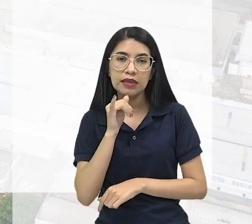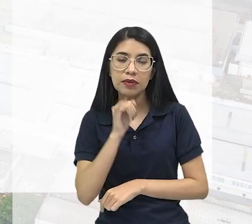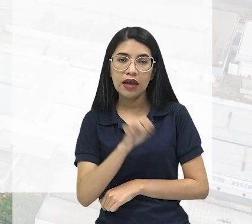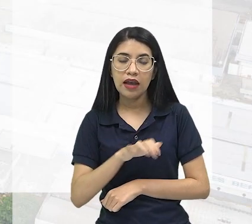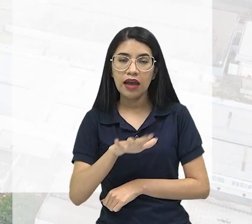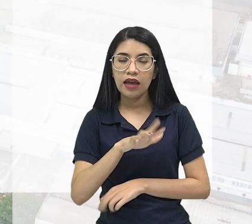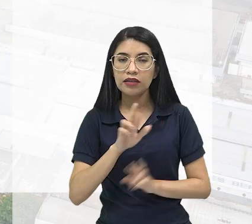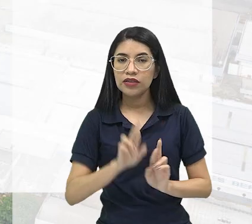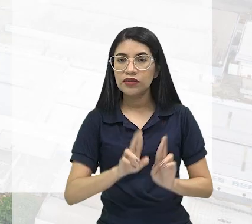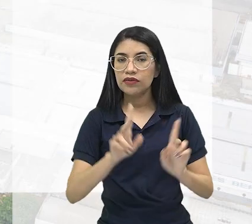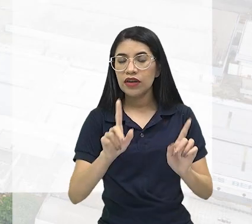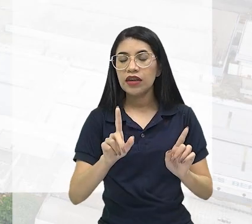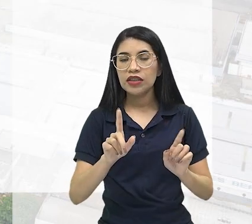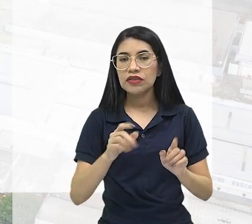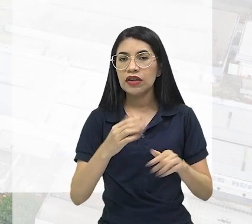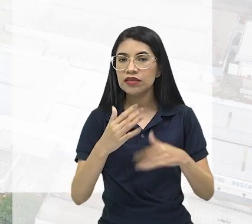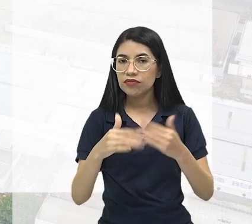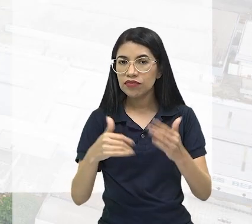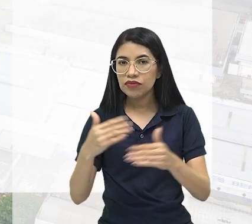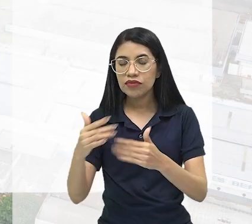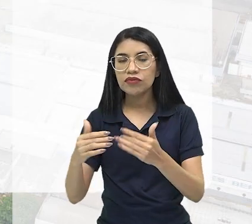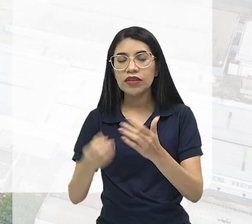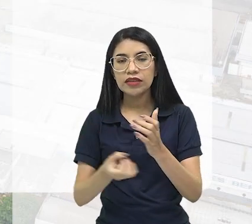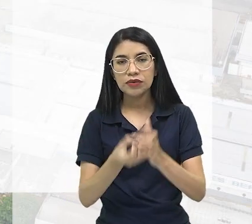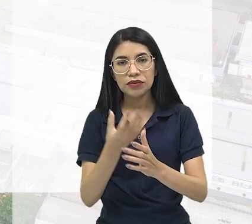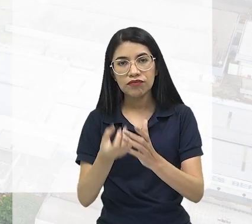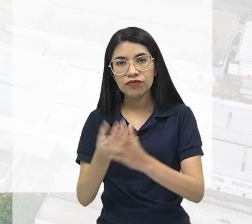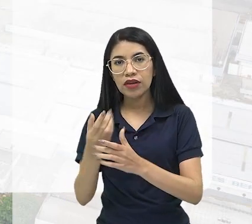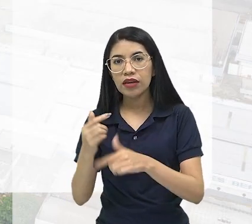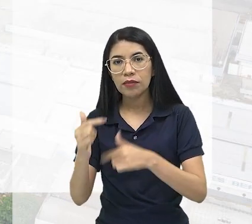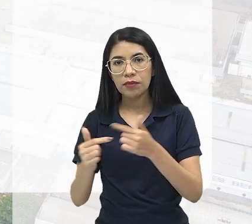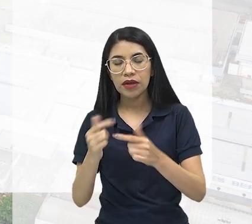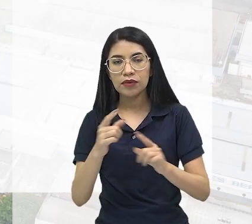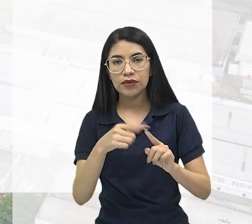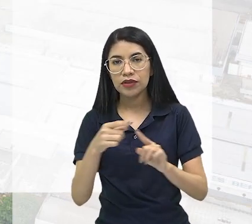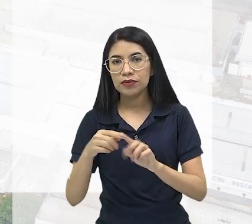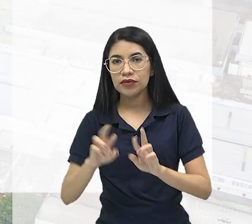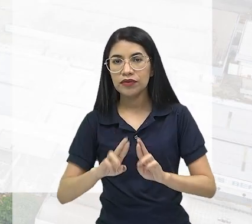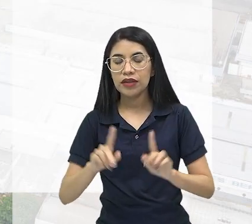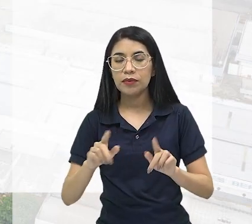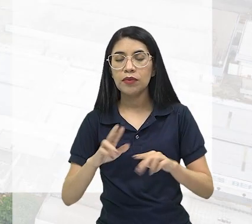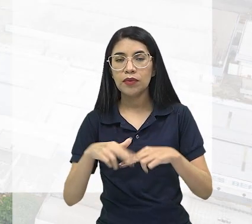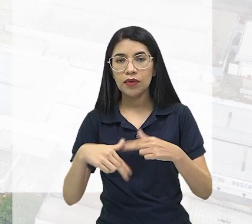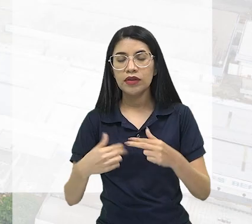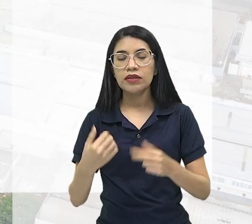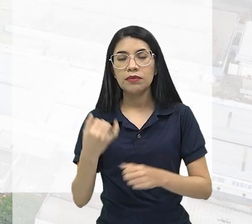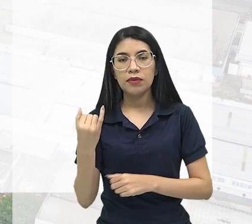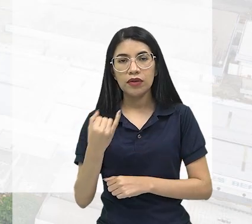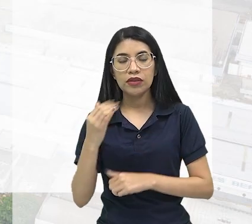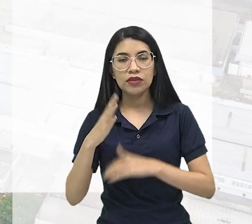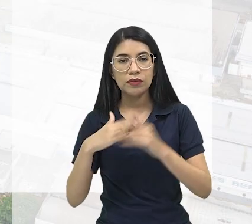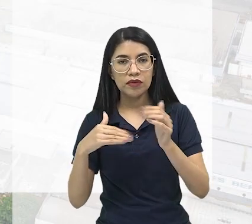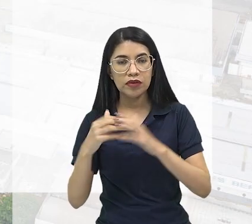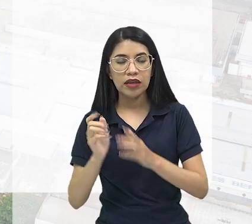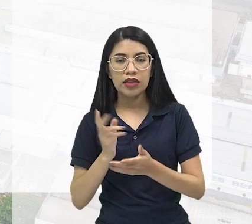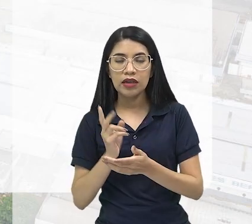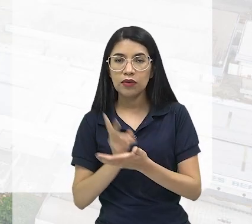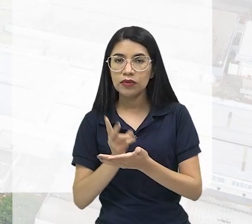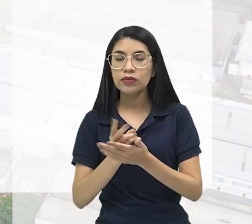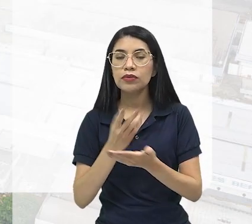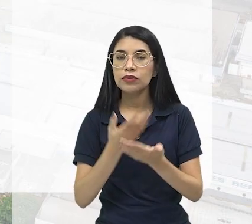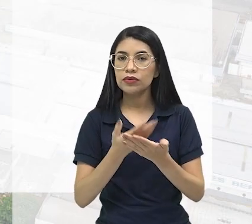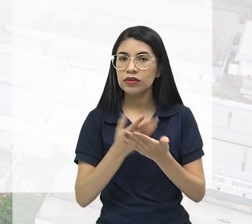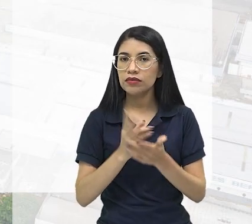trabalho diversificadas que vão surgindo com o passar do tempo. Então é necessário que o trabalhador, que o profissional continue se